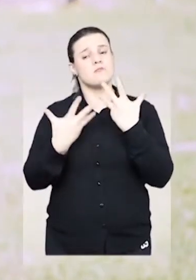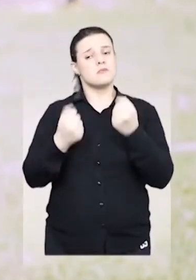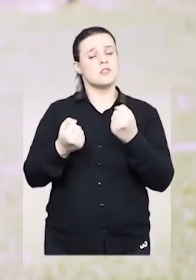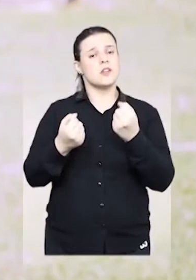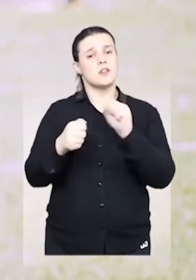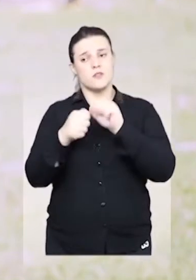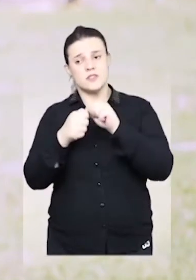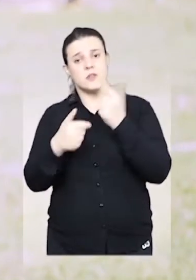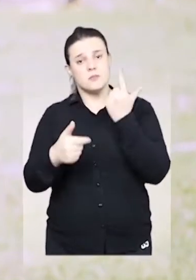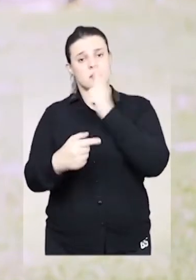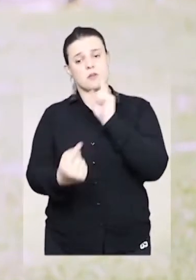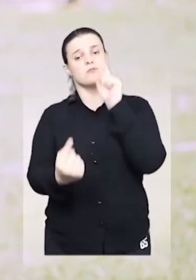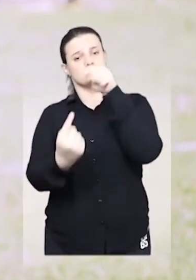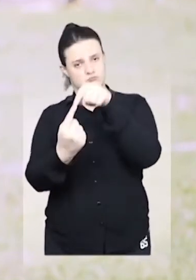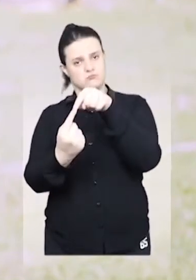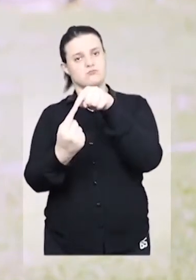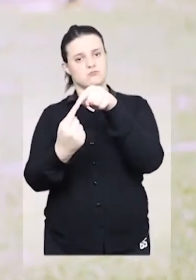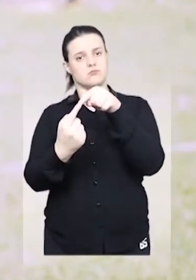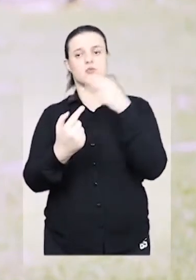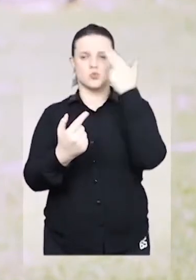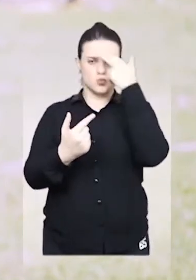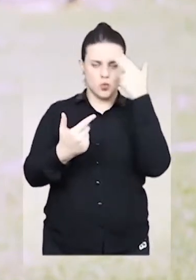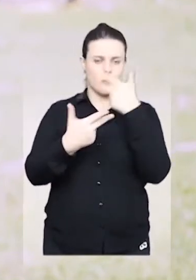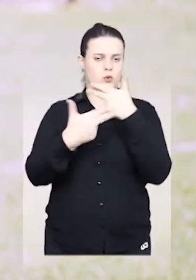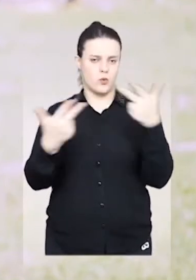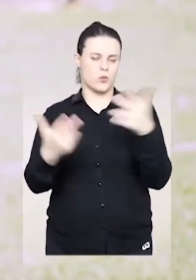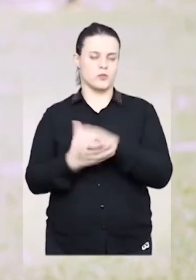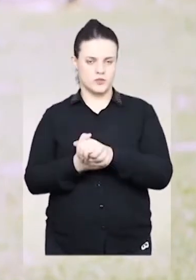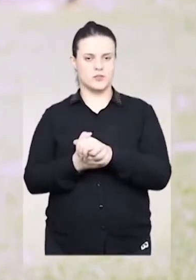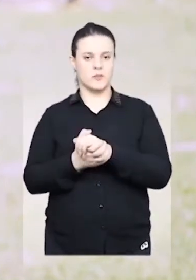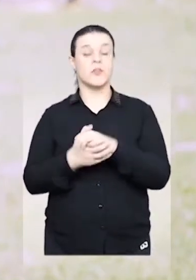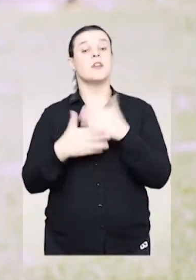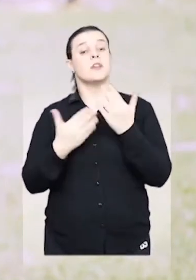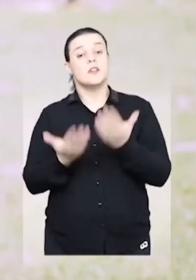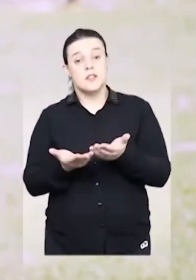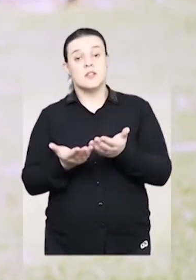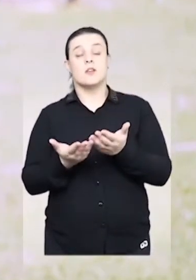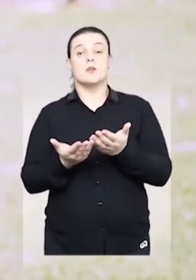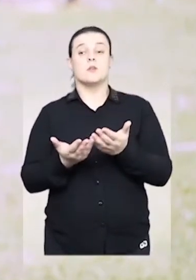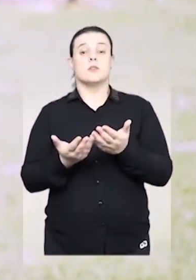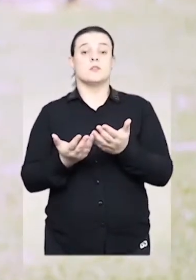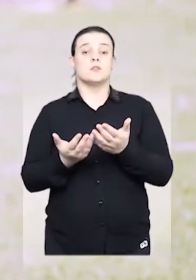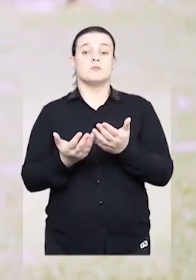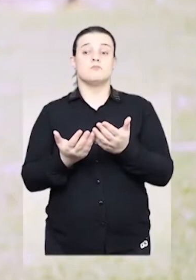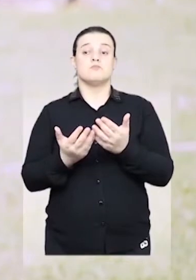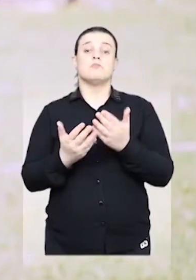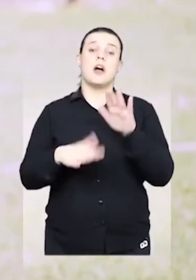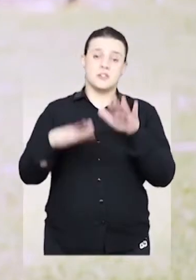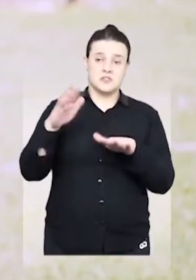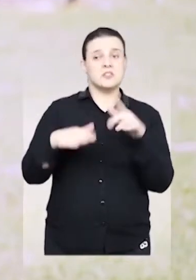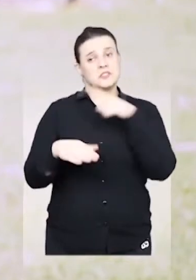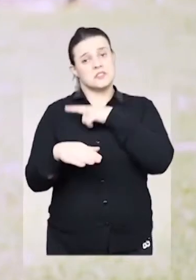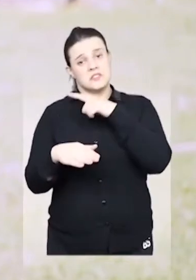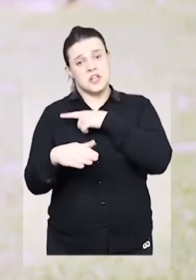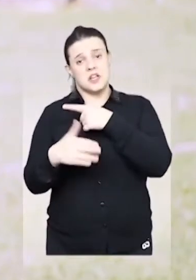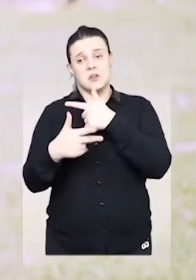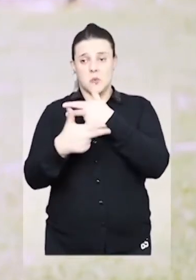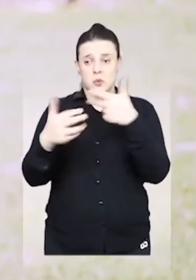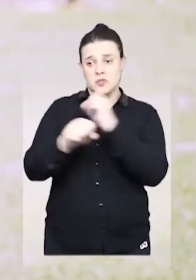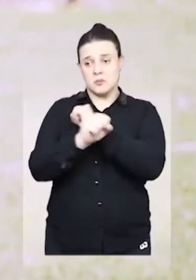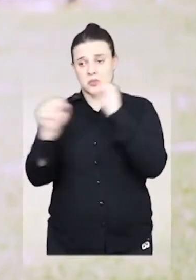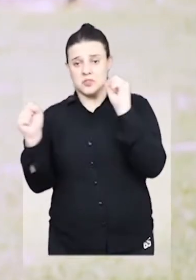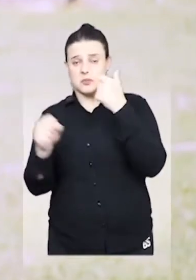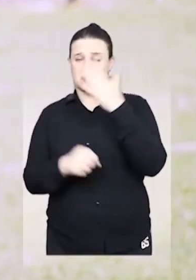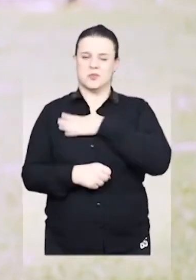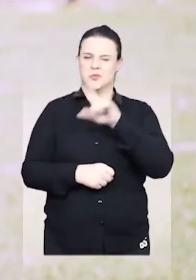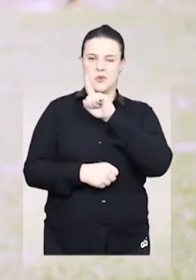fazer para alcançar os nossos sonhos e objetivos. Então, pode ser que existam as impossibilidades,